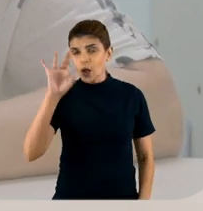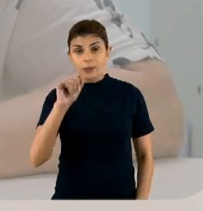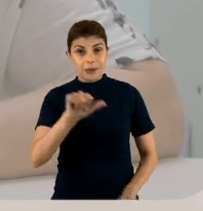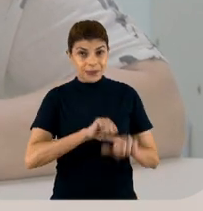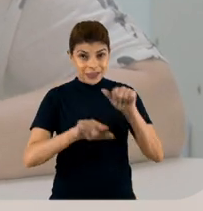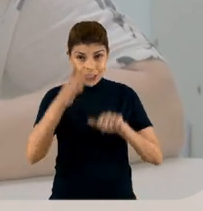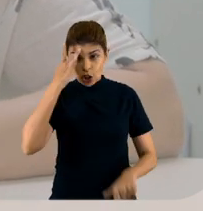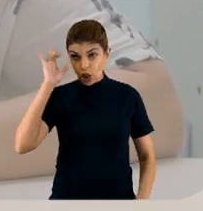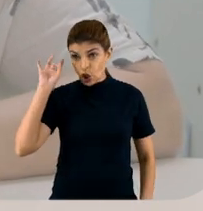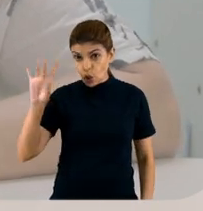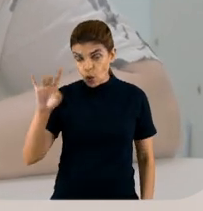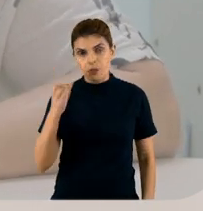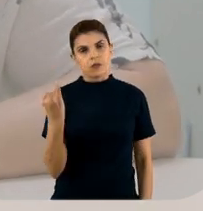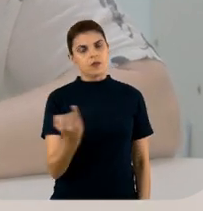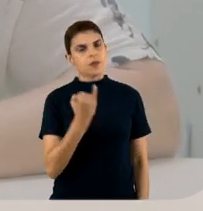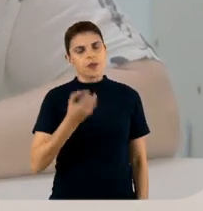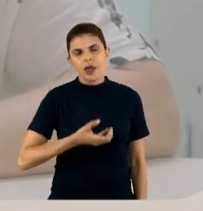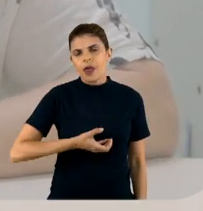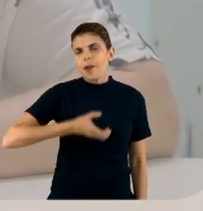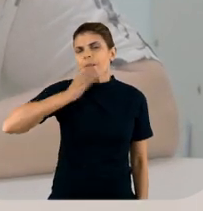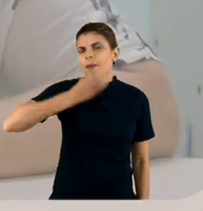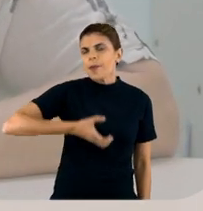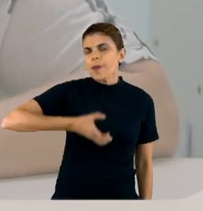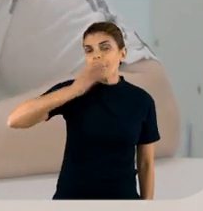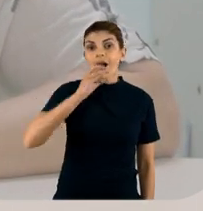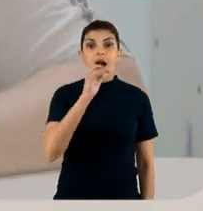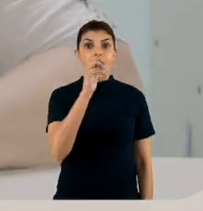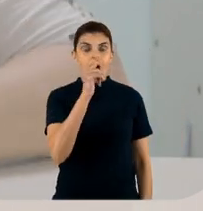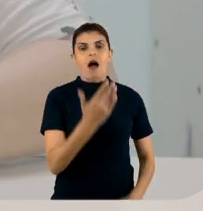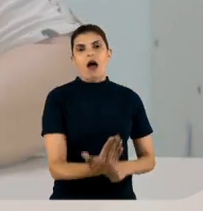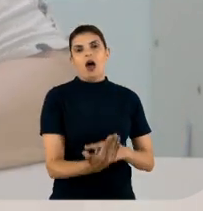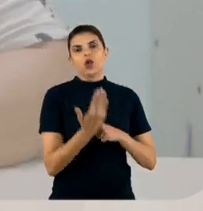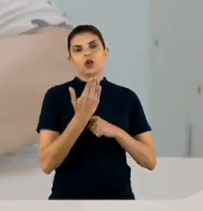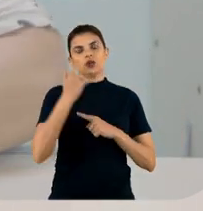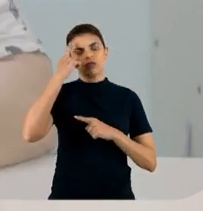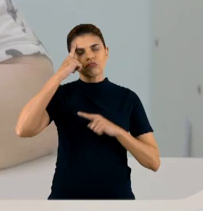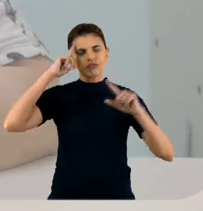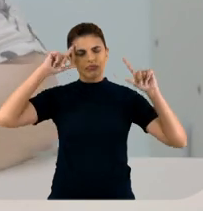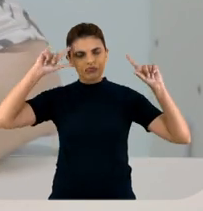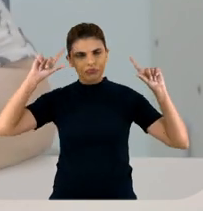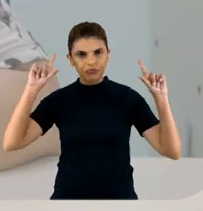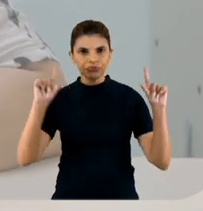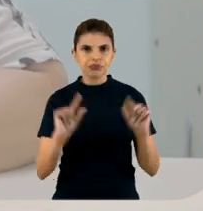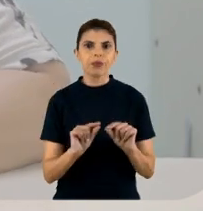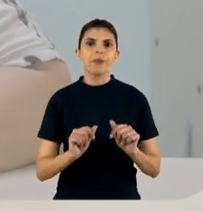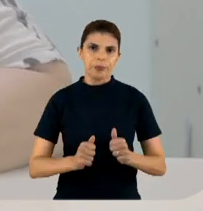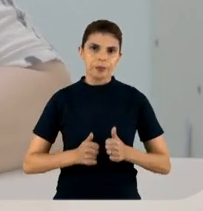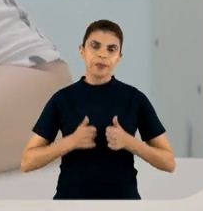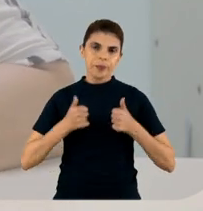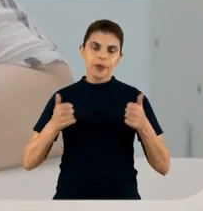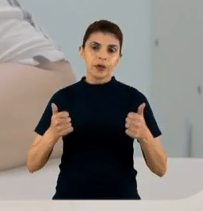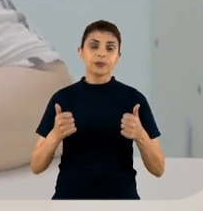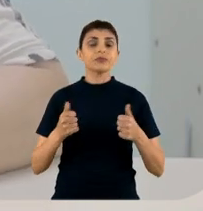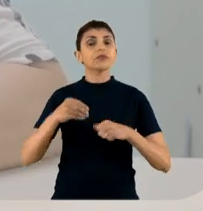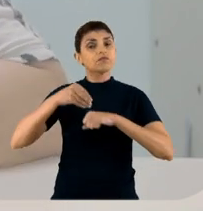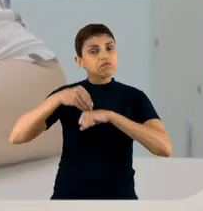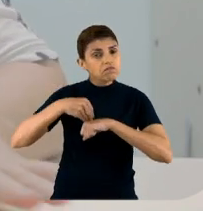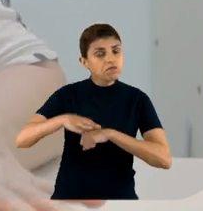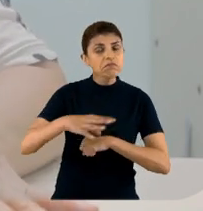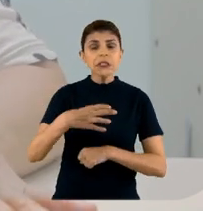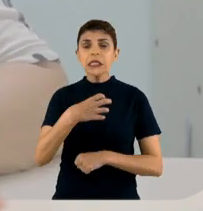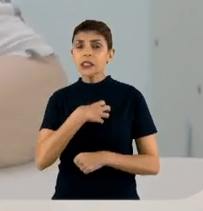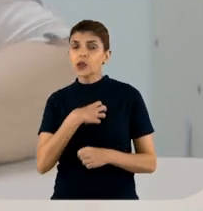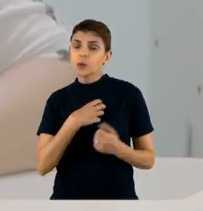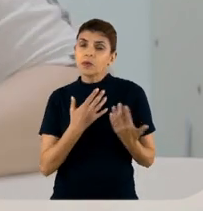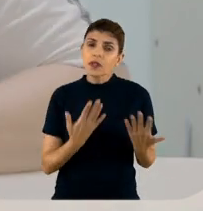cabeça por exemplo é importante eh tomar bastante água né isso ajuda a melhorar a dor tudo então a a recomendação é só essa